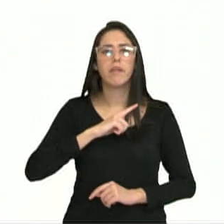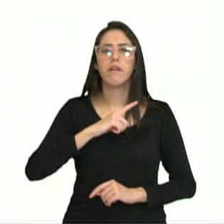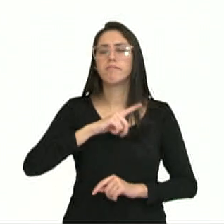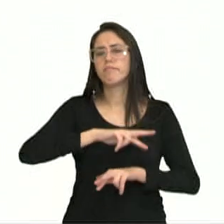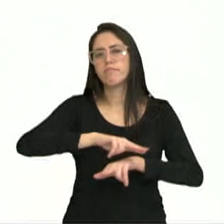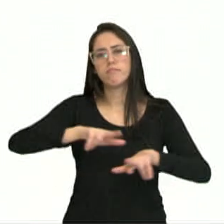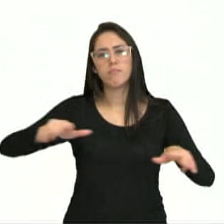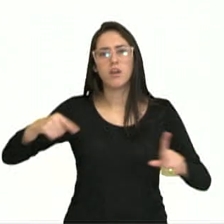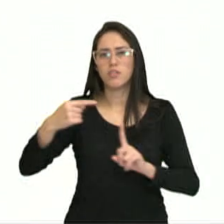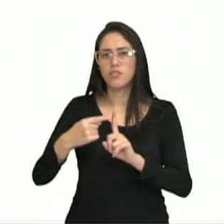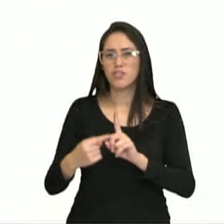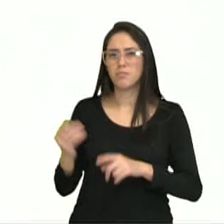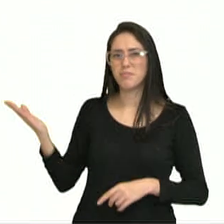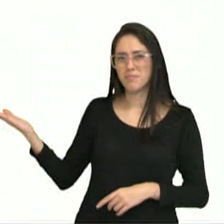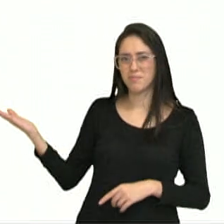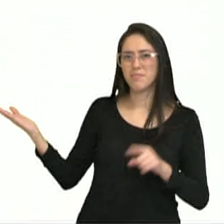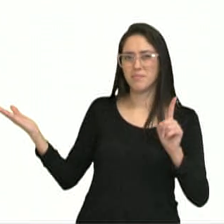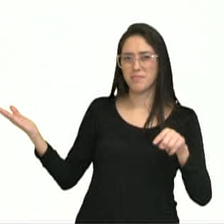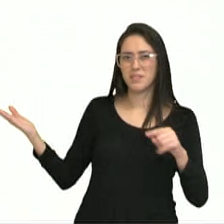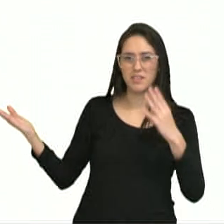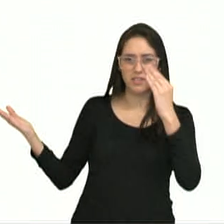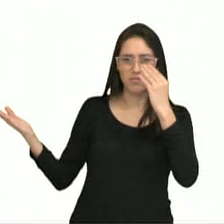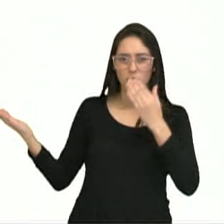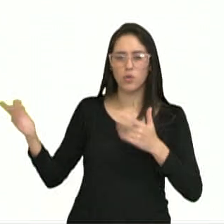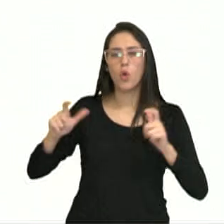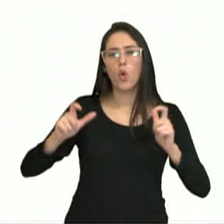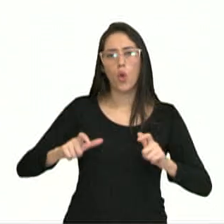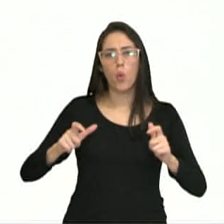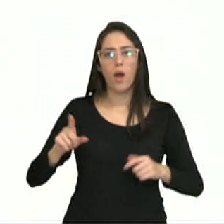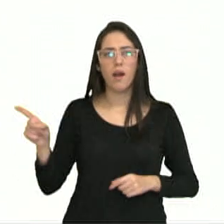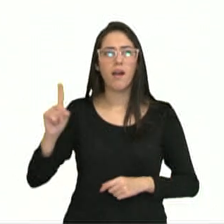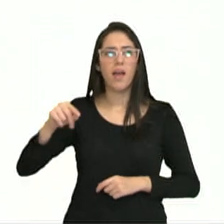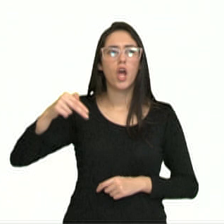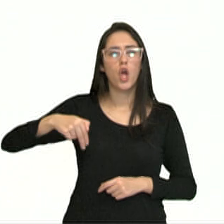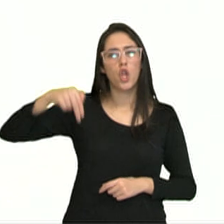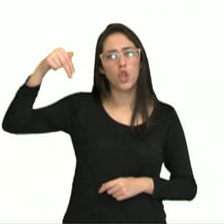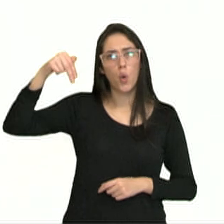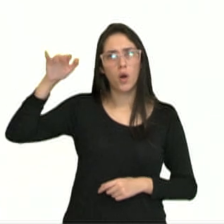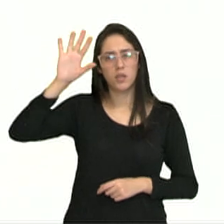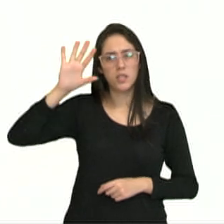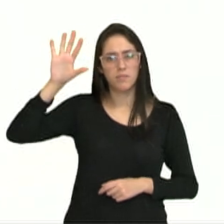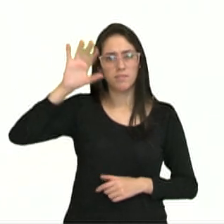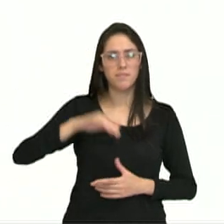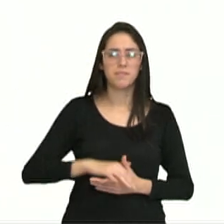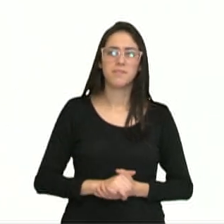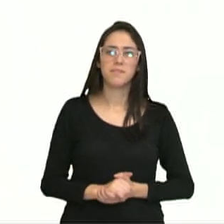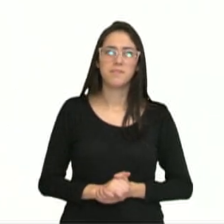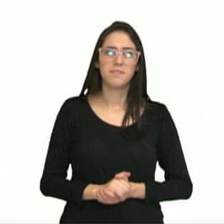ok? É essa a vegetação e aqui a localização, mais para a área nórdica.